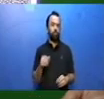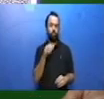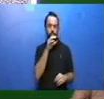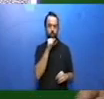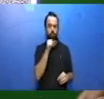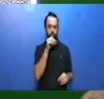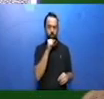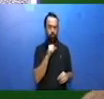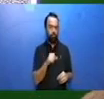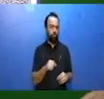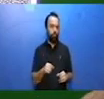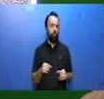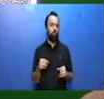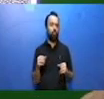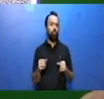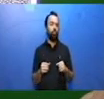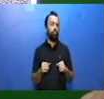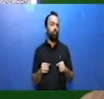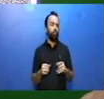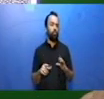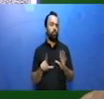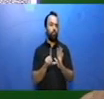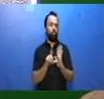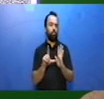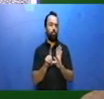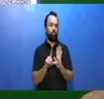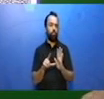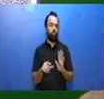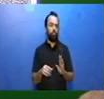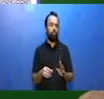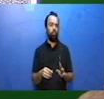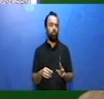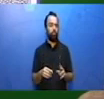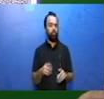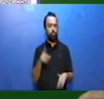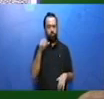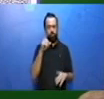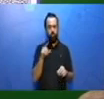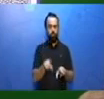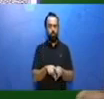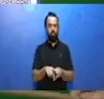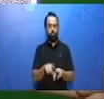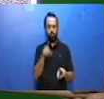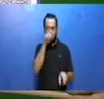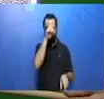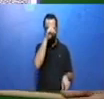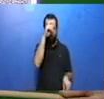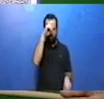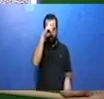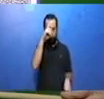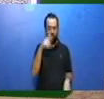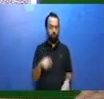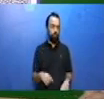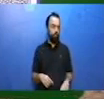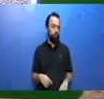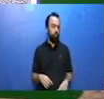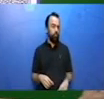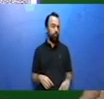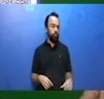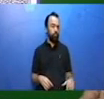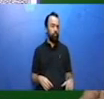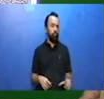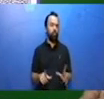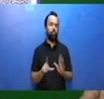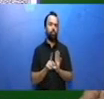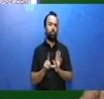Laranja, estabelecimentos comerciais e os serviços médicos. Será que tem? Hã? Estabelecimento